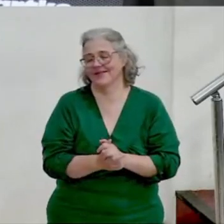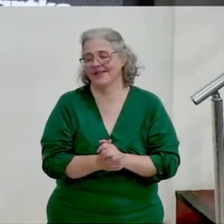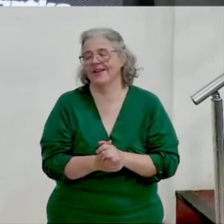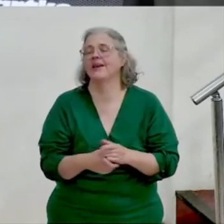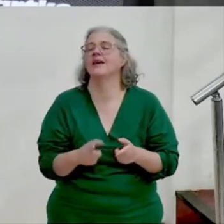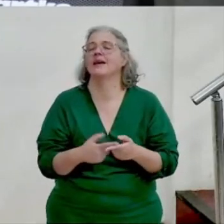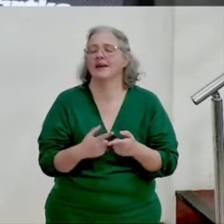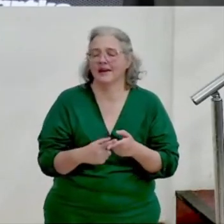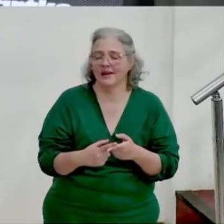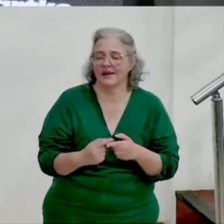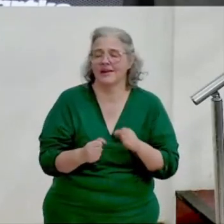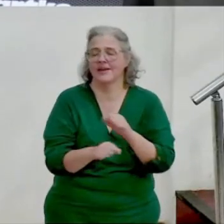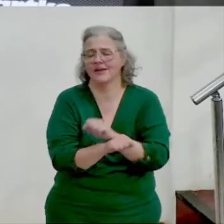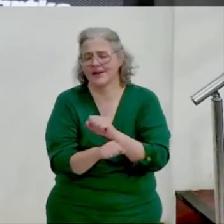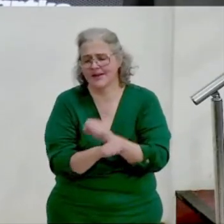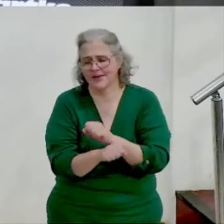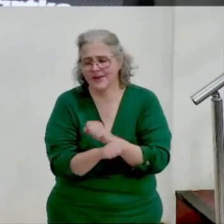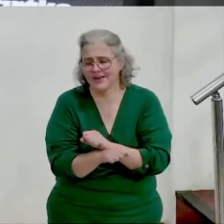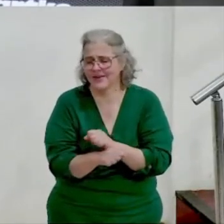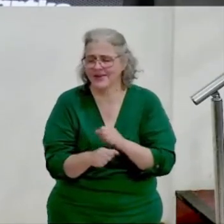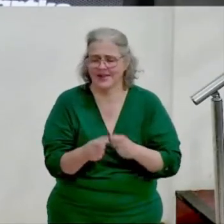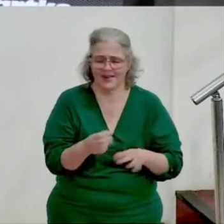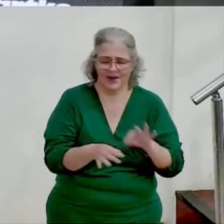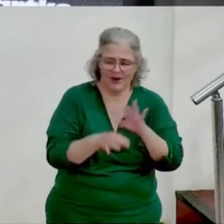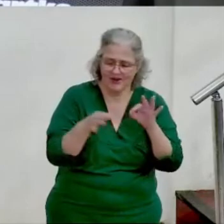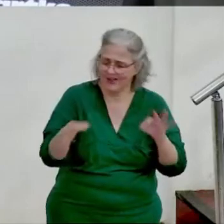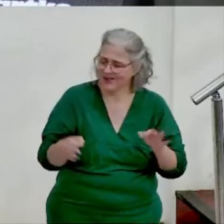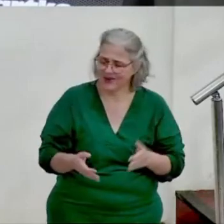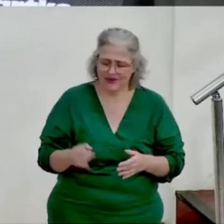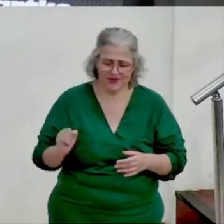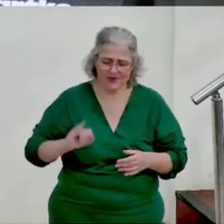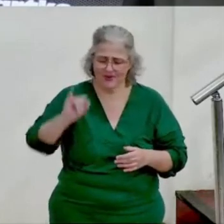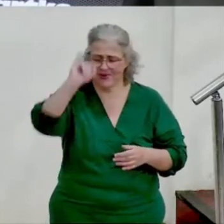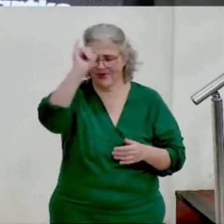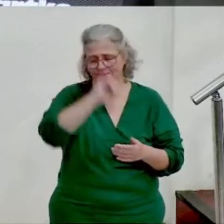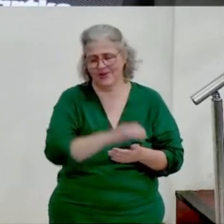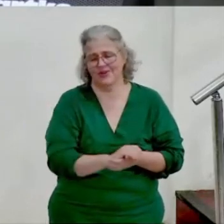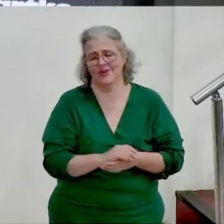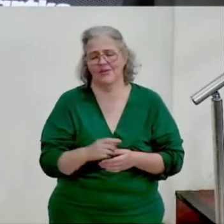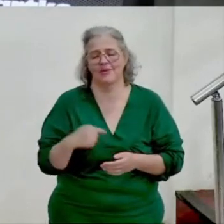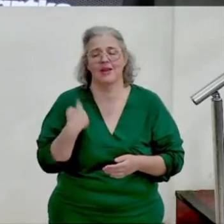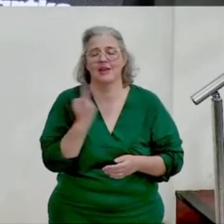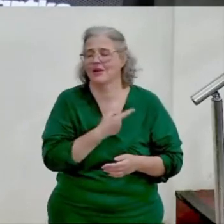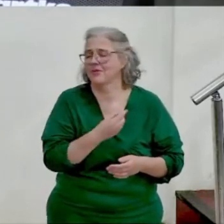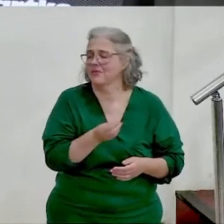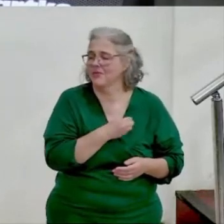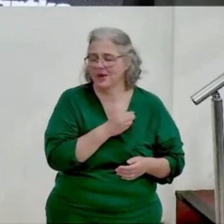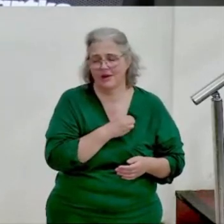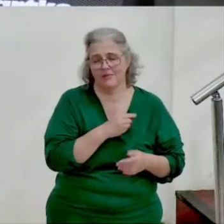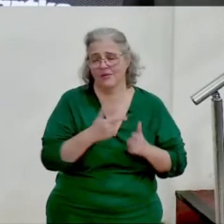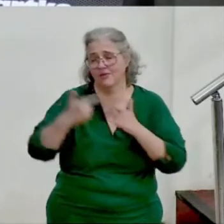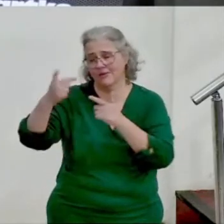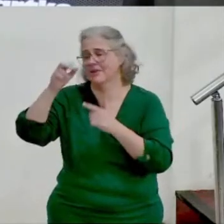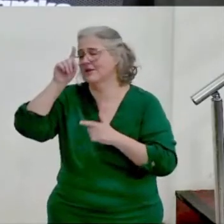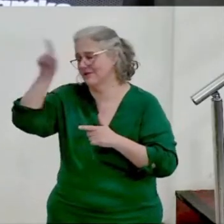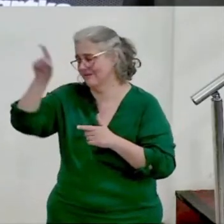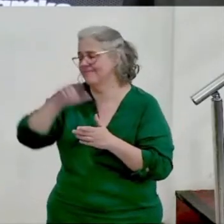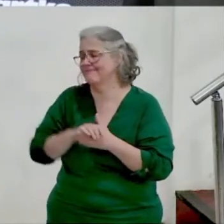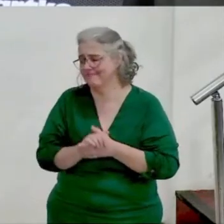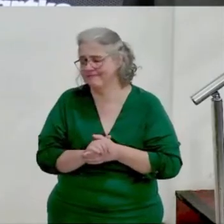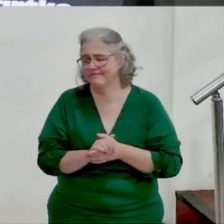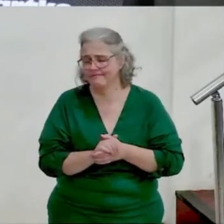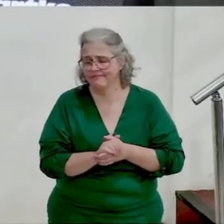aguarda, aguarda como um tesouro precioso, para que não venhamos a pecar contra Ti, mas pelo contrário, que